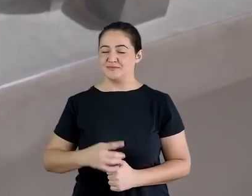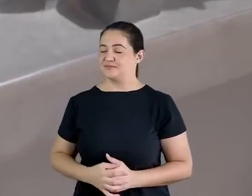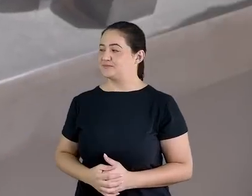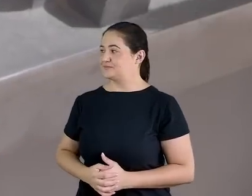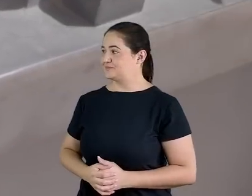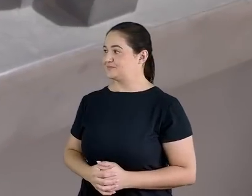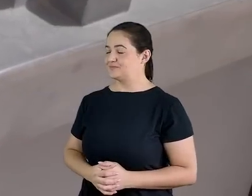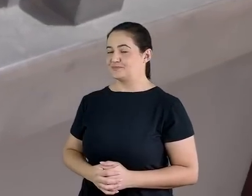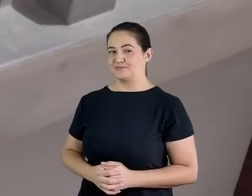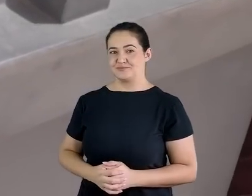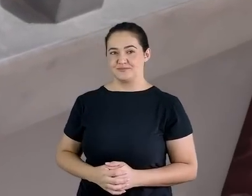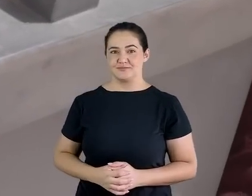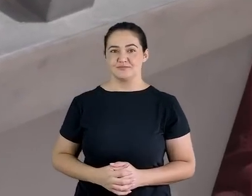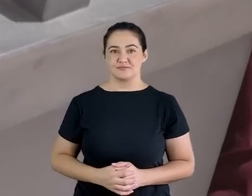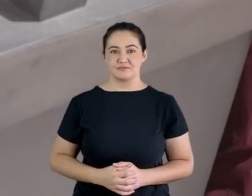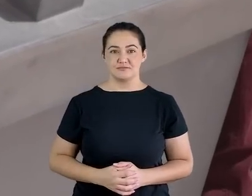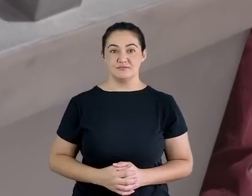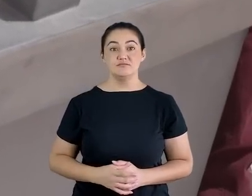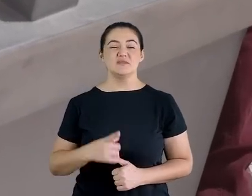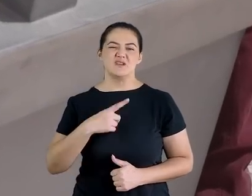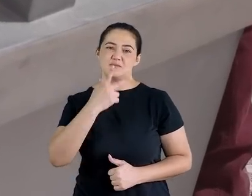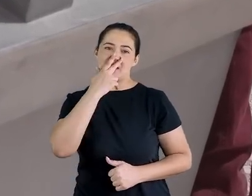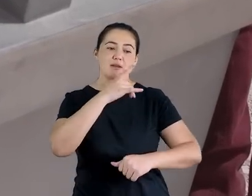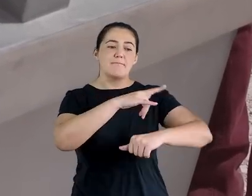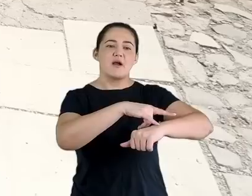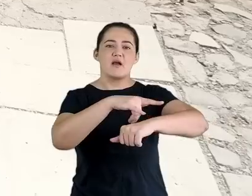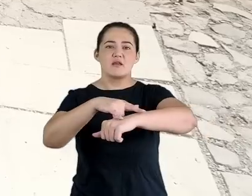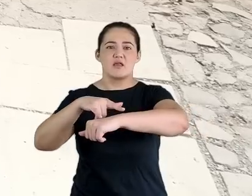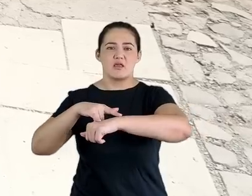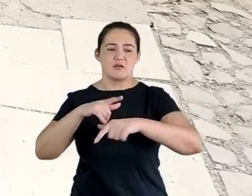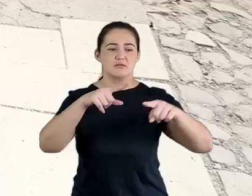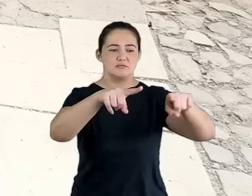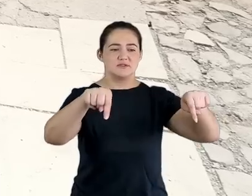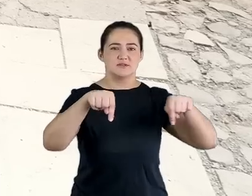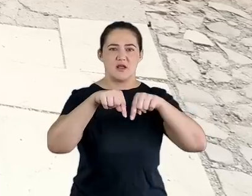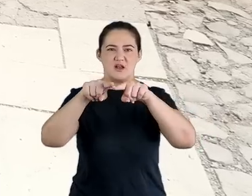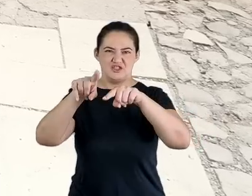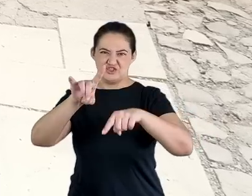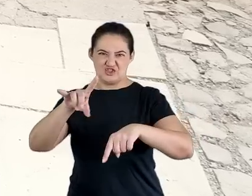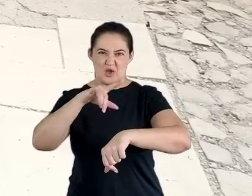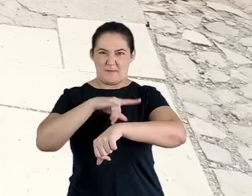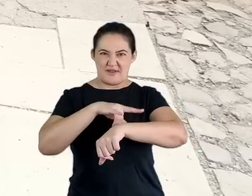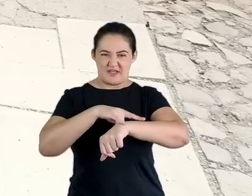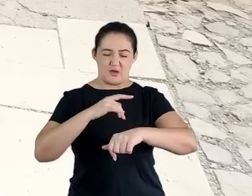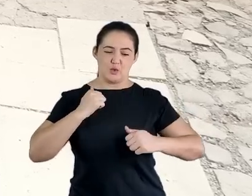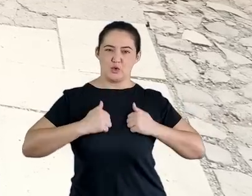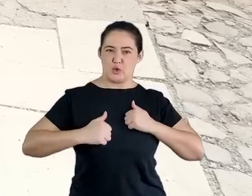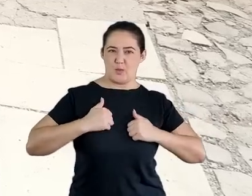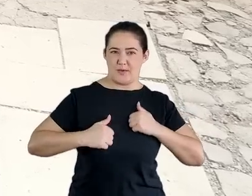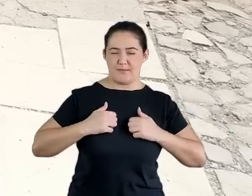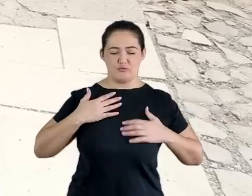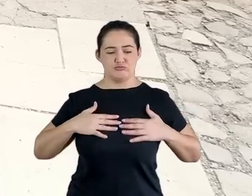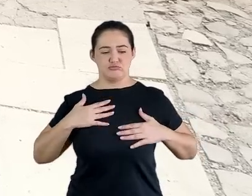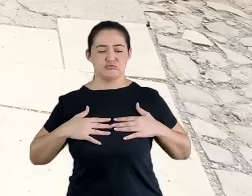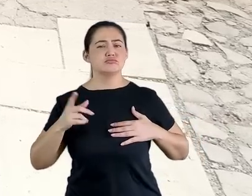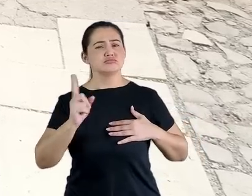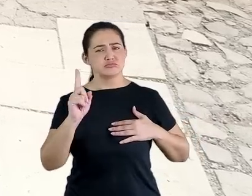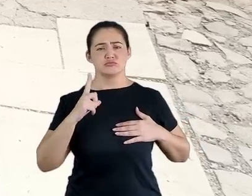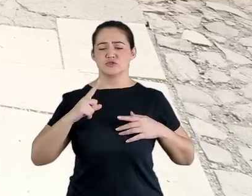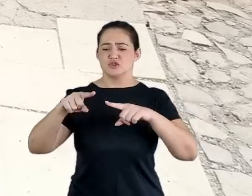falando de história romana, foi em muitos banheiros como este, não banheiros apenas para sua limpeza, mas também para você